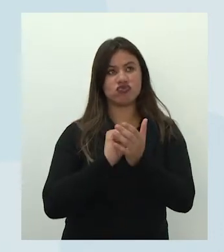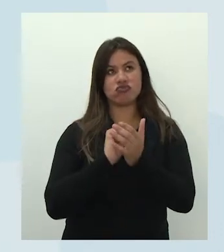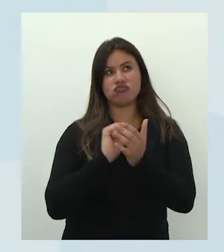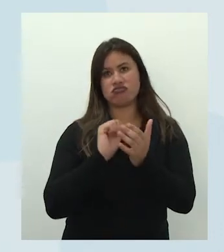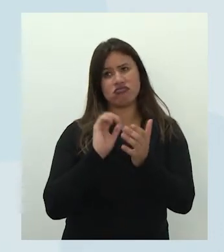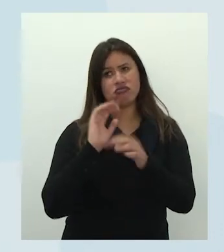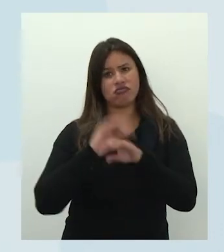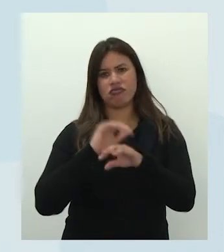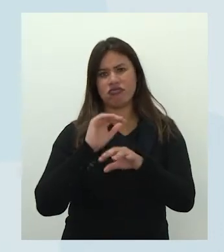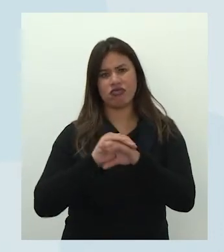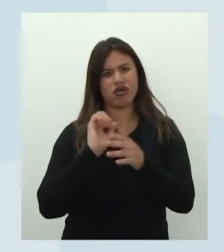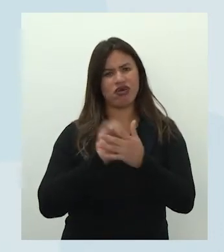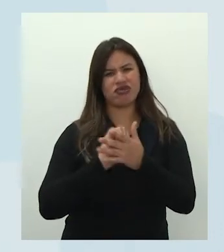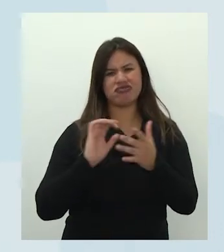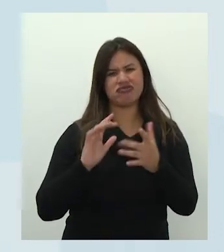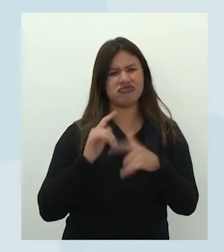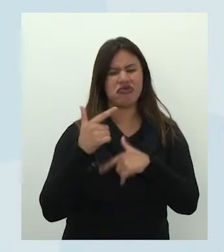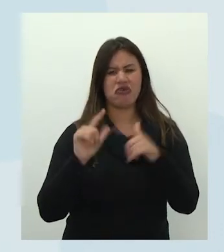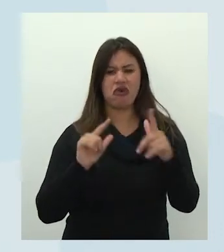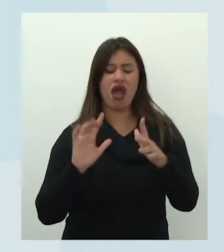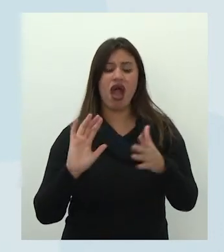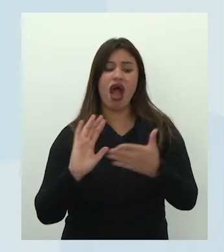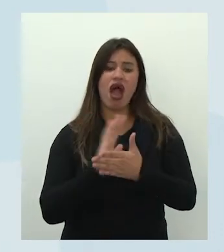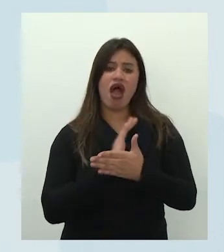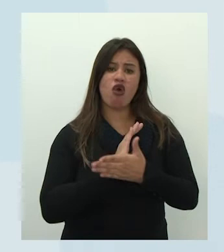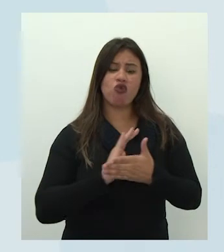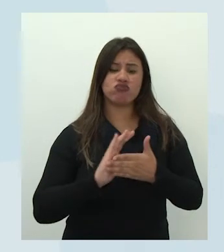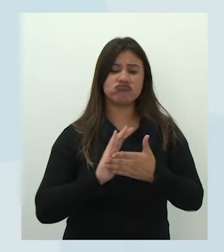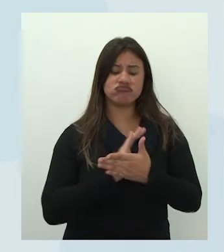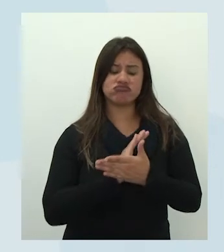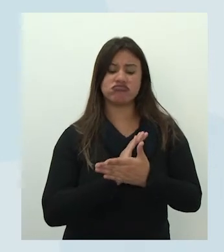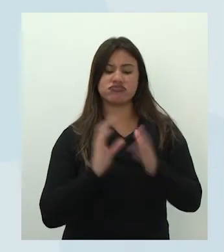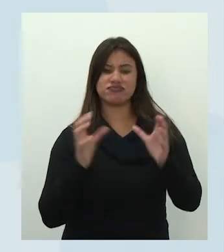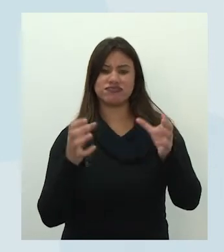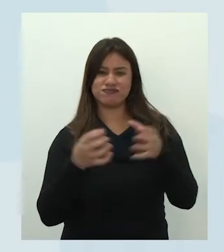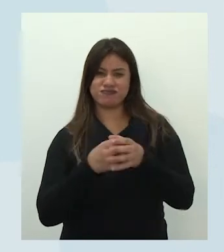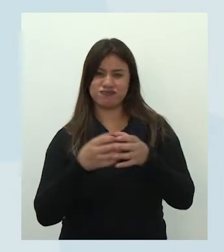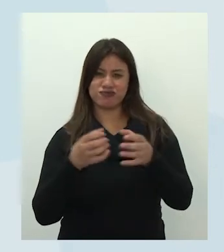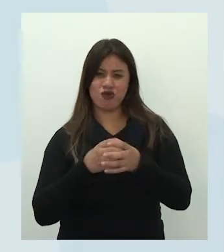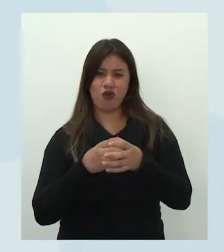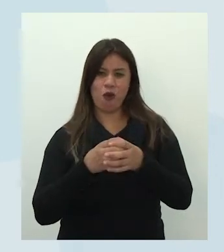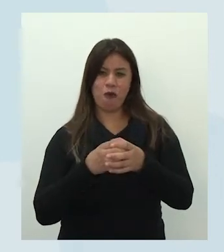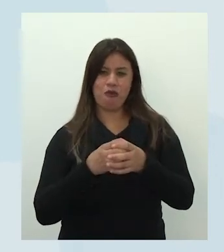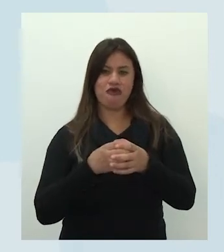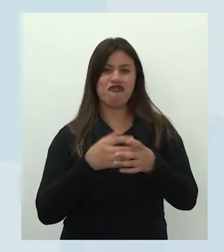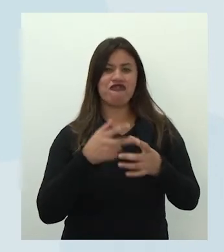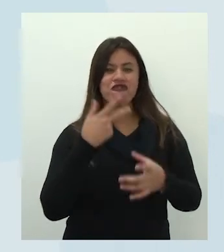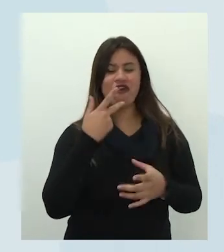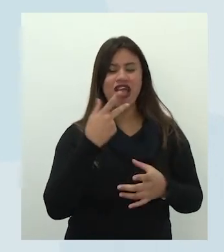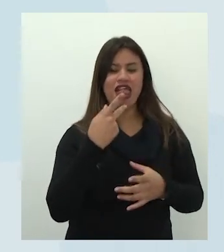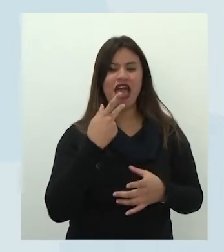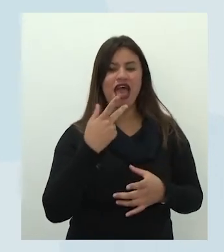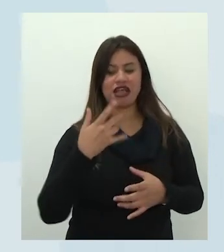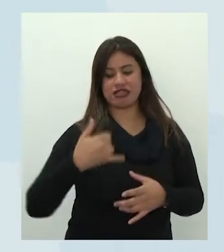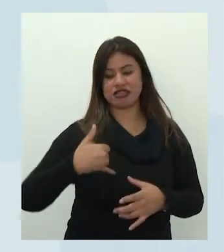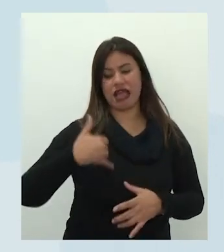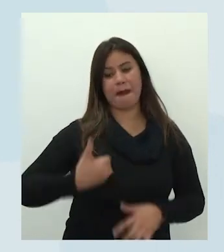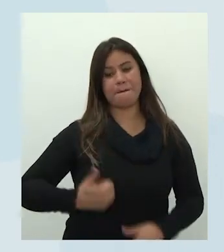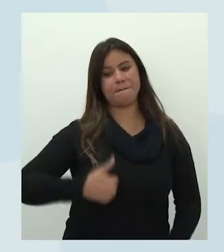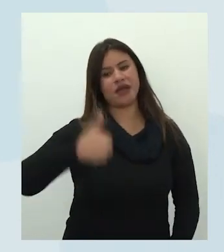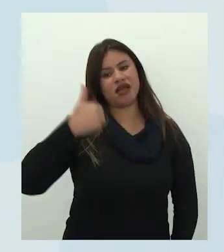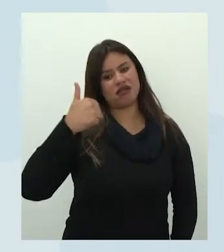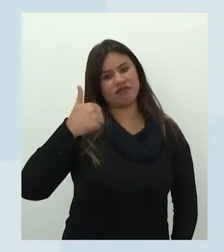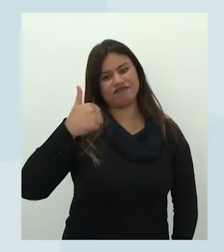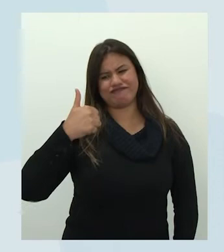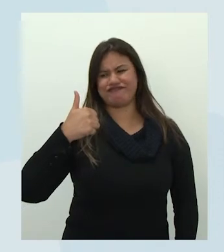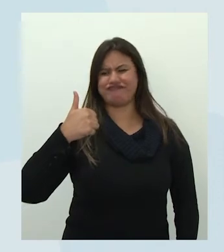É difícil alguém gostar de que esse grupo seja chamado de melhor idade, né? Então,